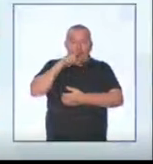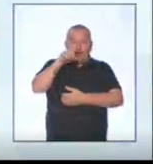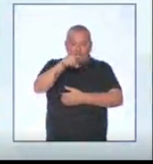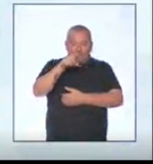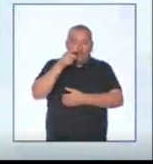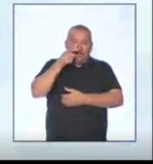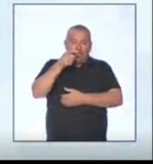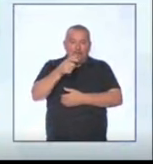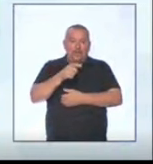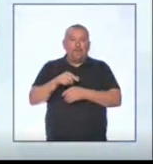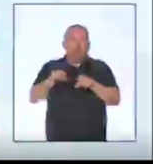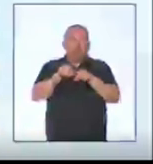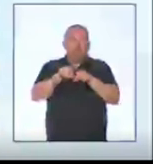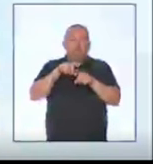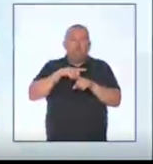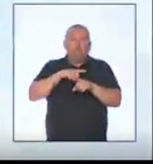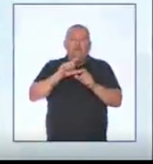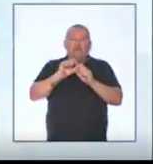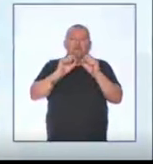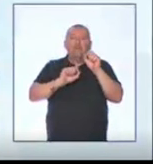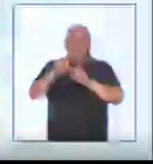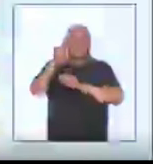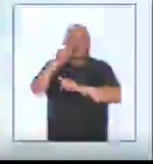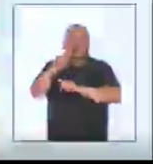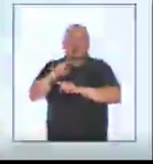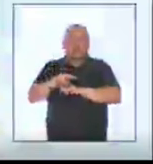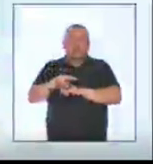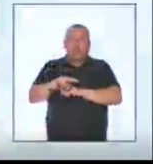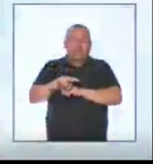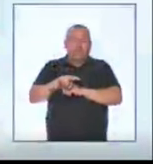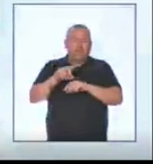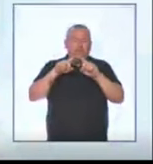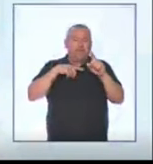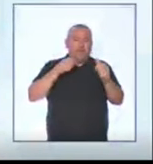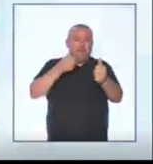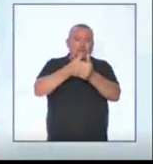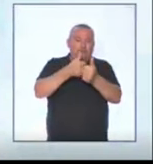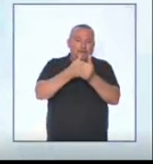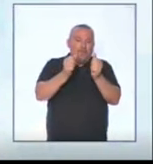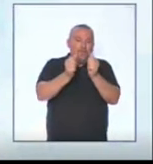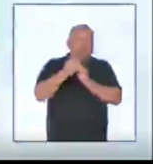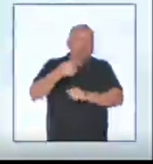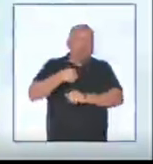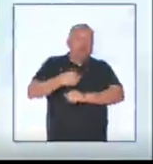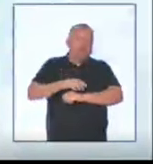vocês e aqui também então eu vou fazer a leitura para que vocês possam acompanhar junto comigo.